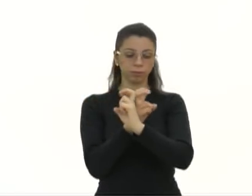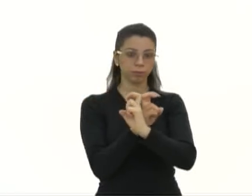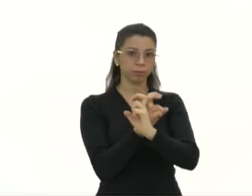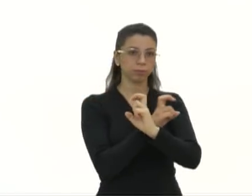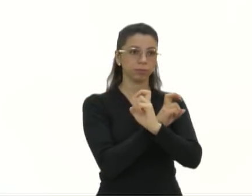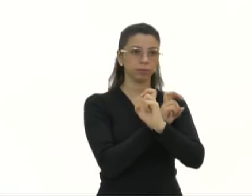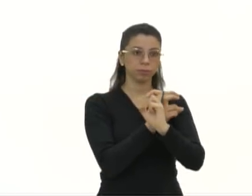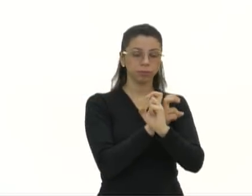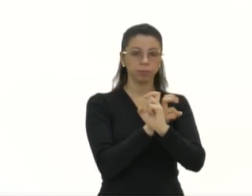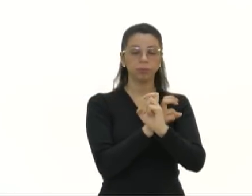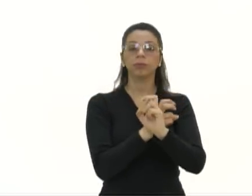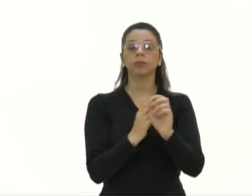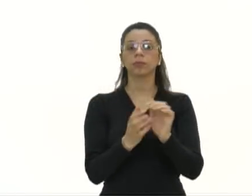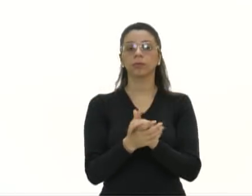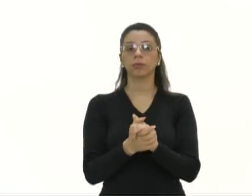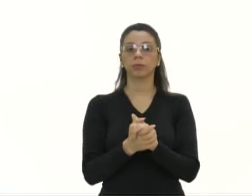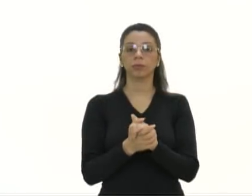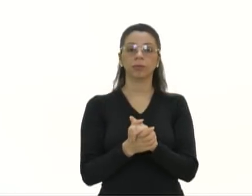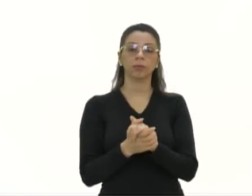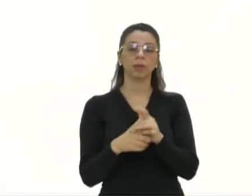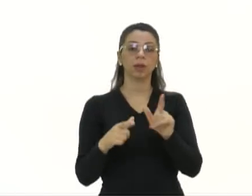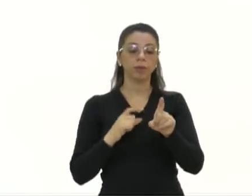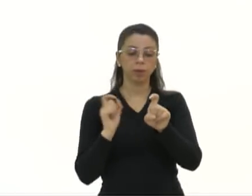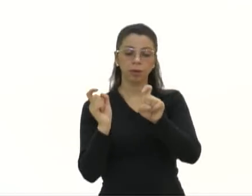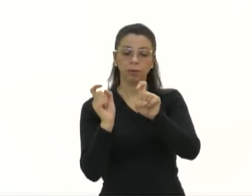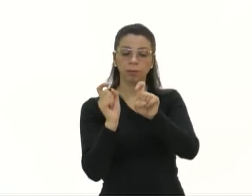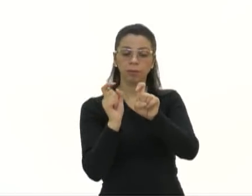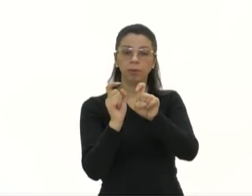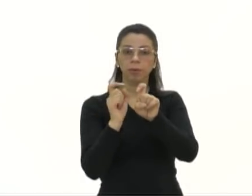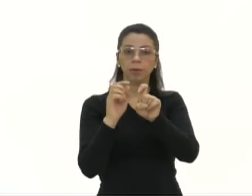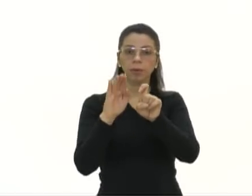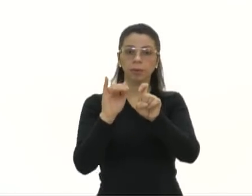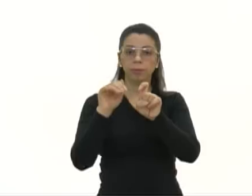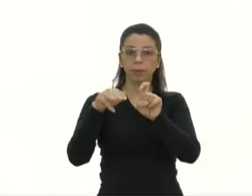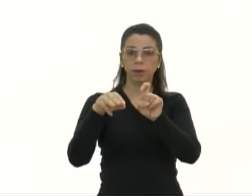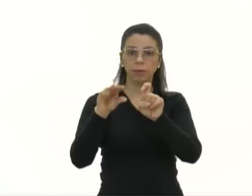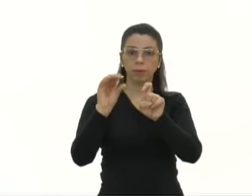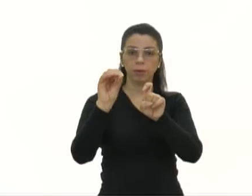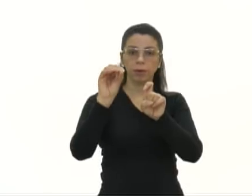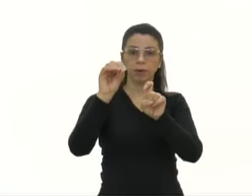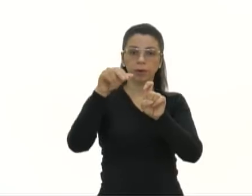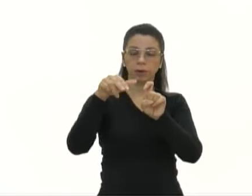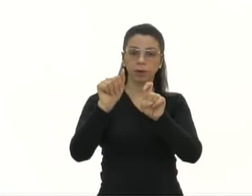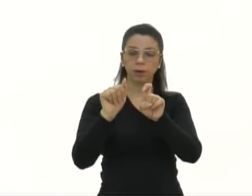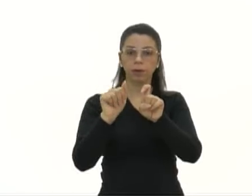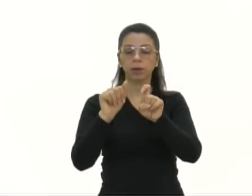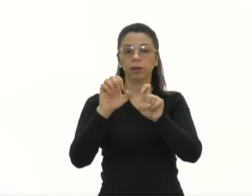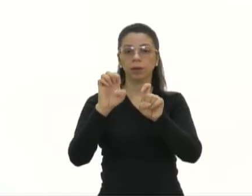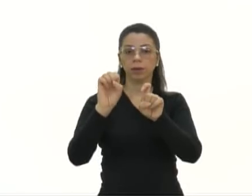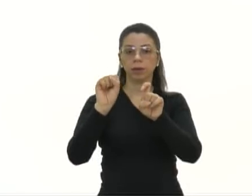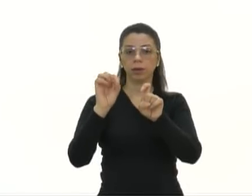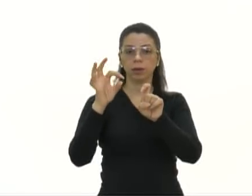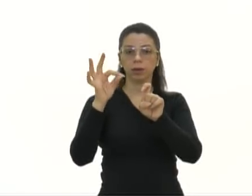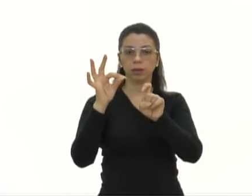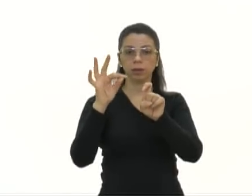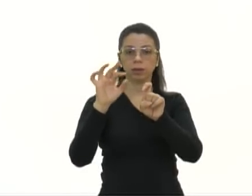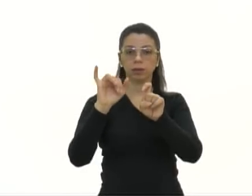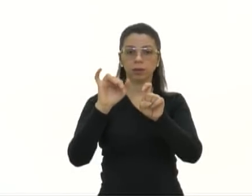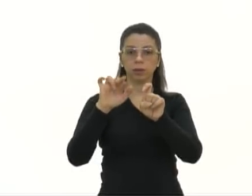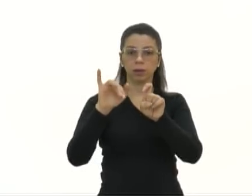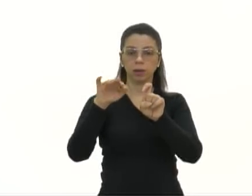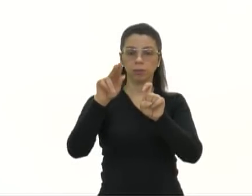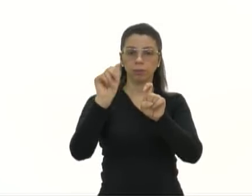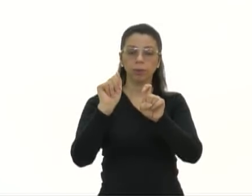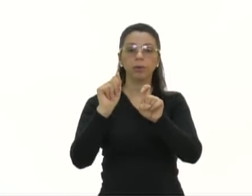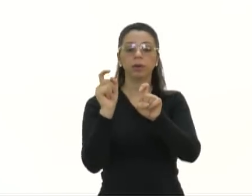base do estribo e bigorna até o cabo do martelo, onde são propagados pelo fluido, pelo líquido que